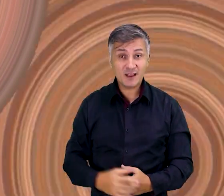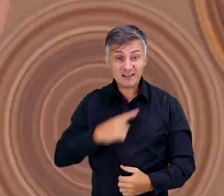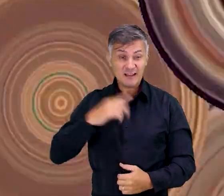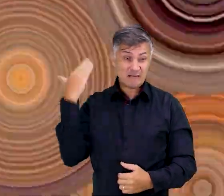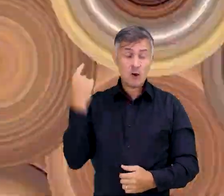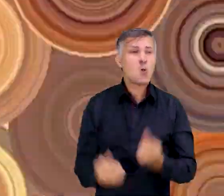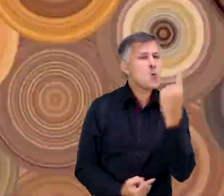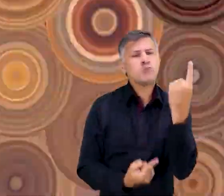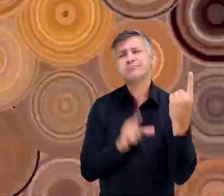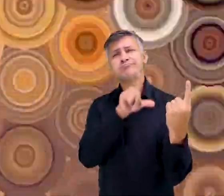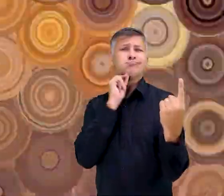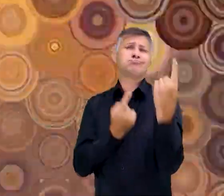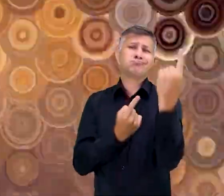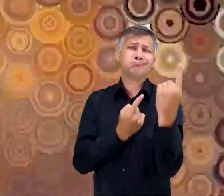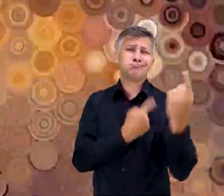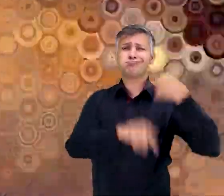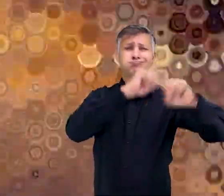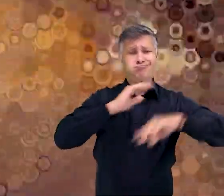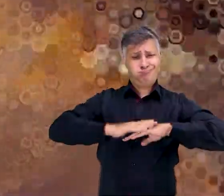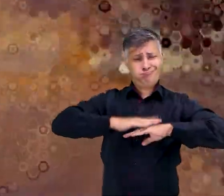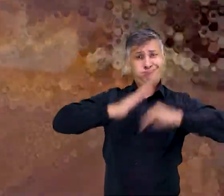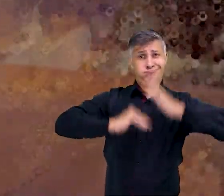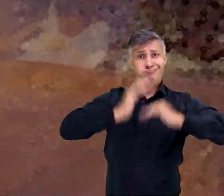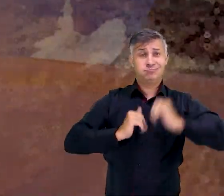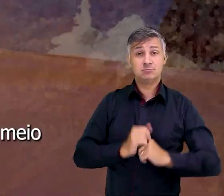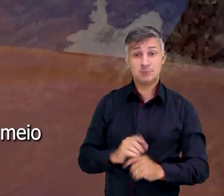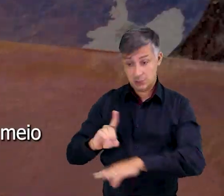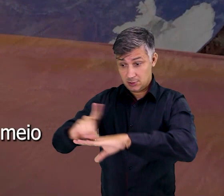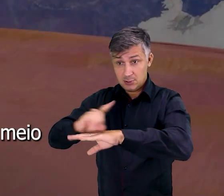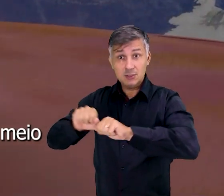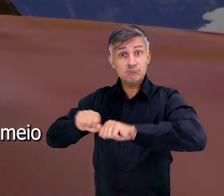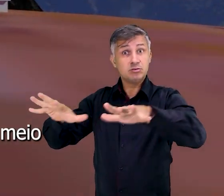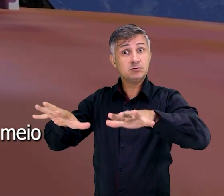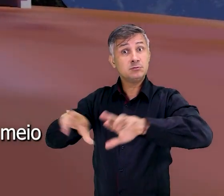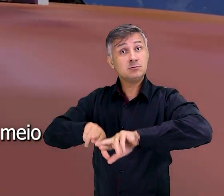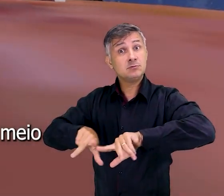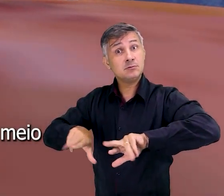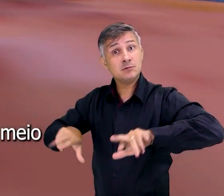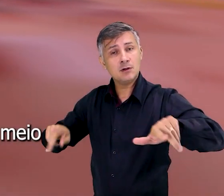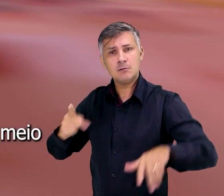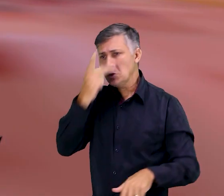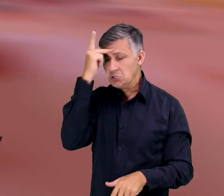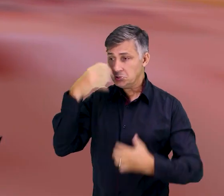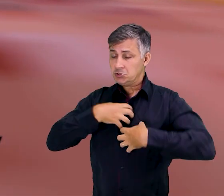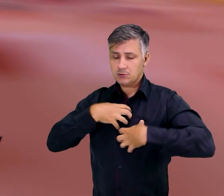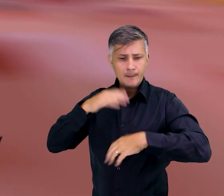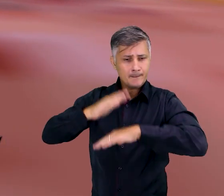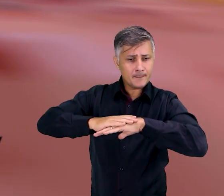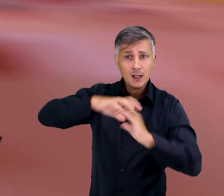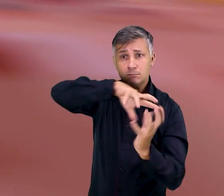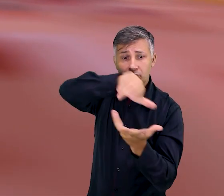eles do lugar de única opção ao sucesso do artista. O digitalismo disponibiliza ferramentas e o meio para uma expressão